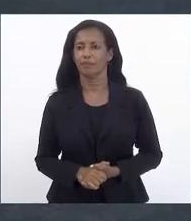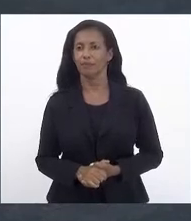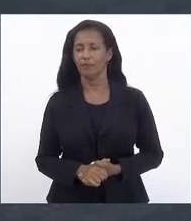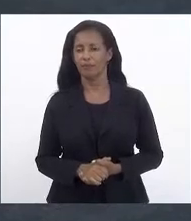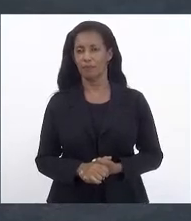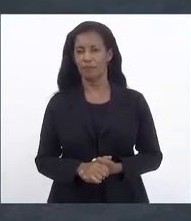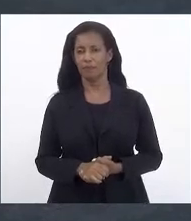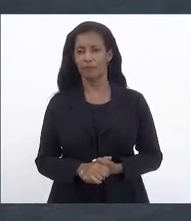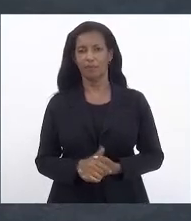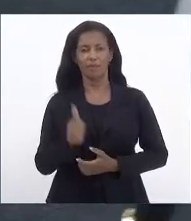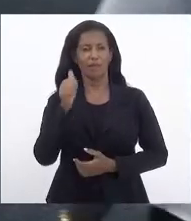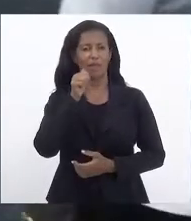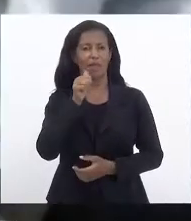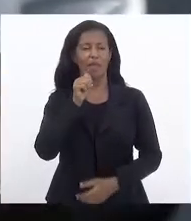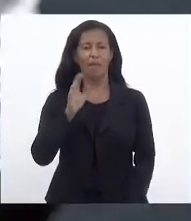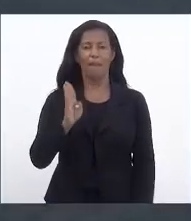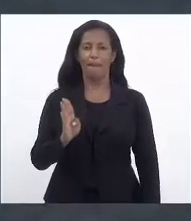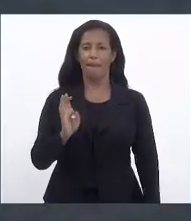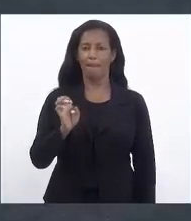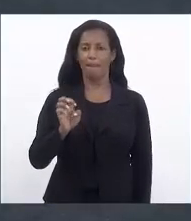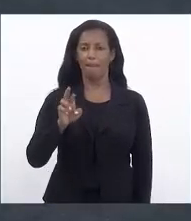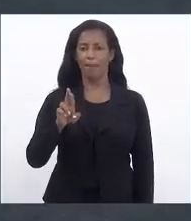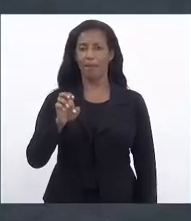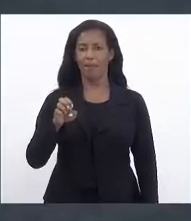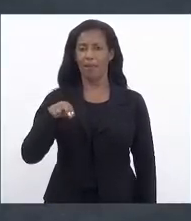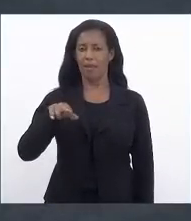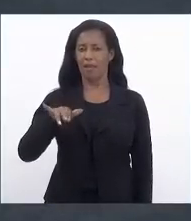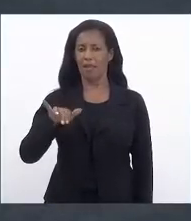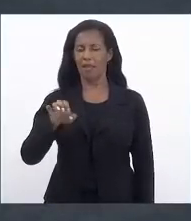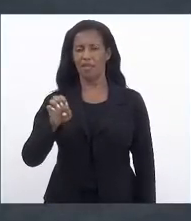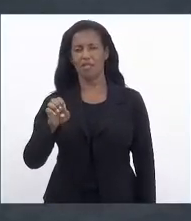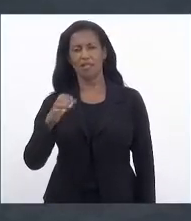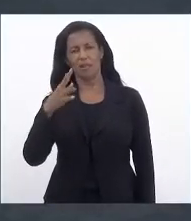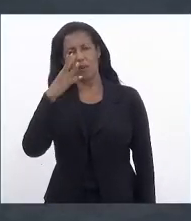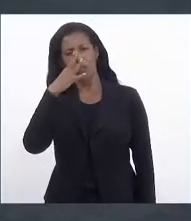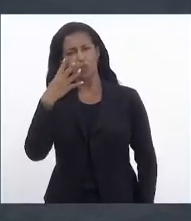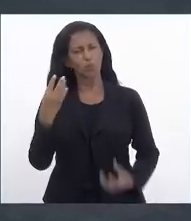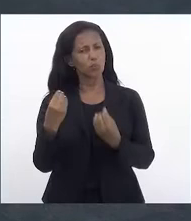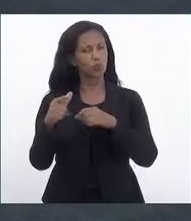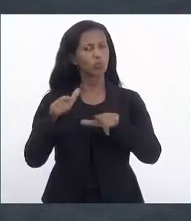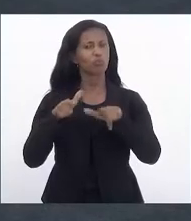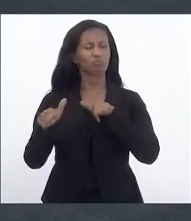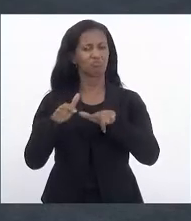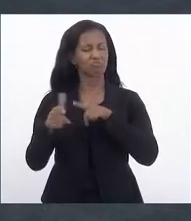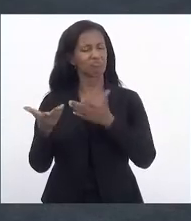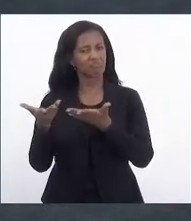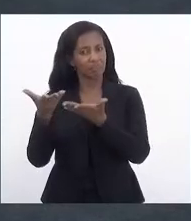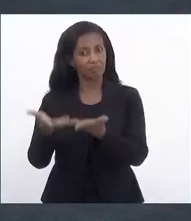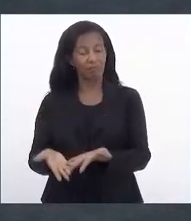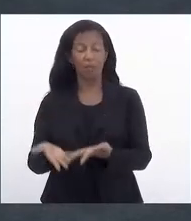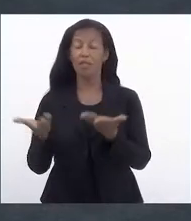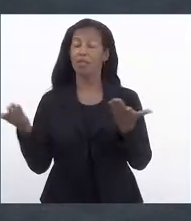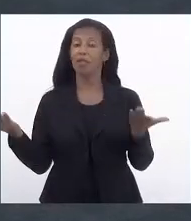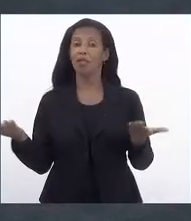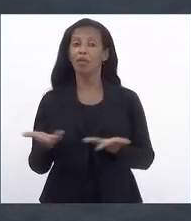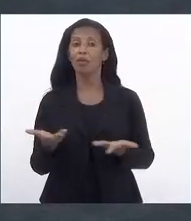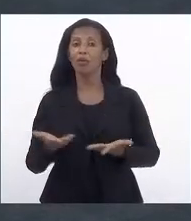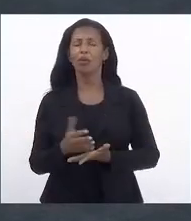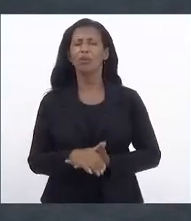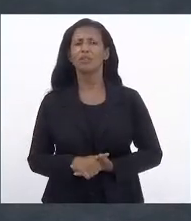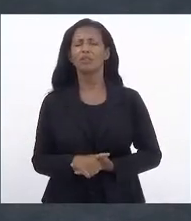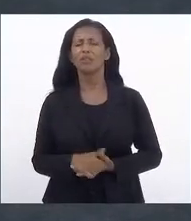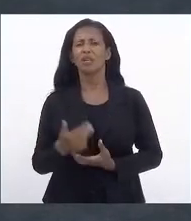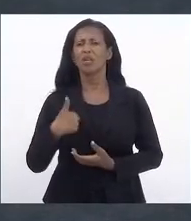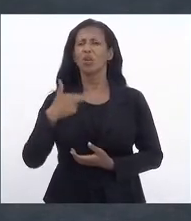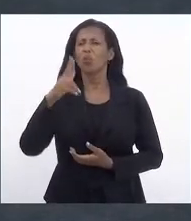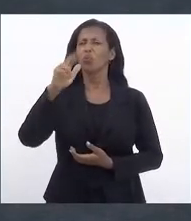da jornalista Berenice Seara o qual eu admiro muito o trabalho dela e hoje eu tive só que eu acho